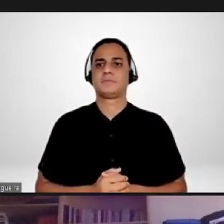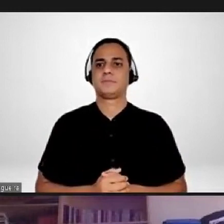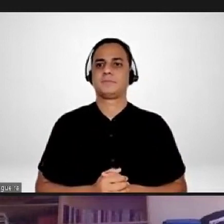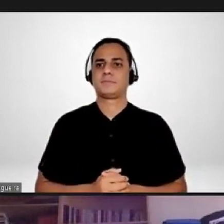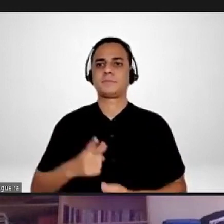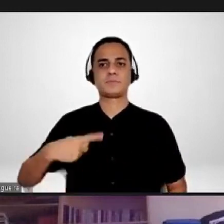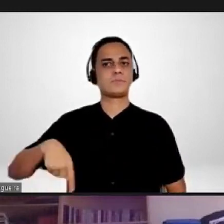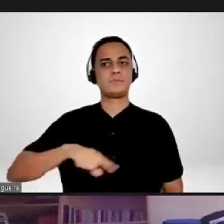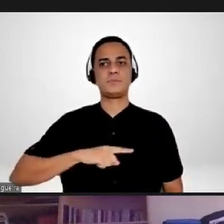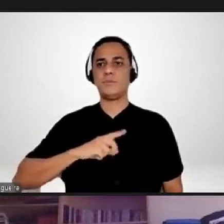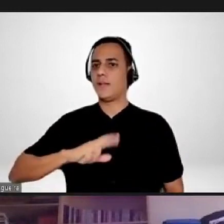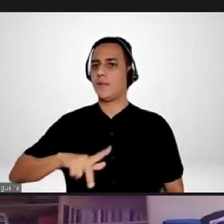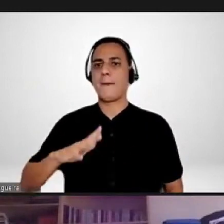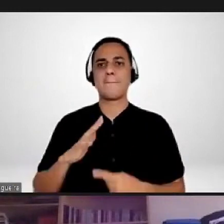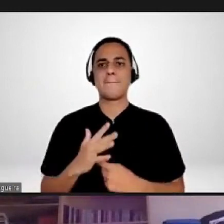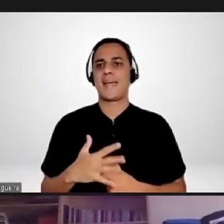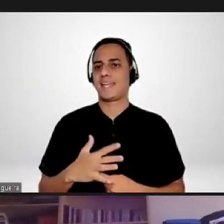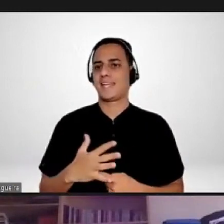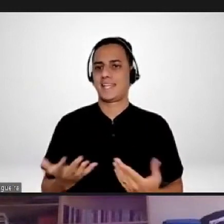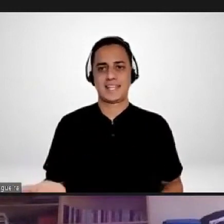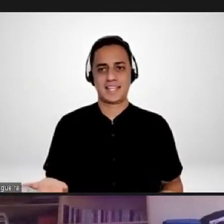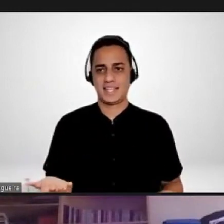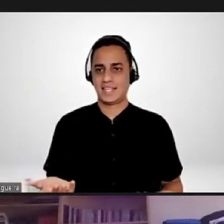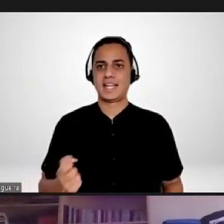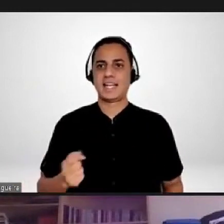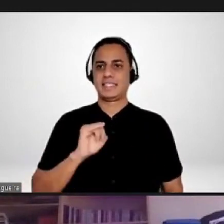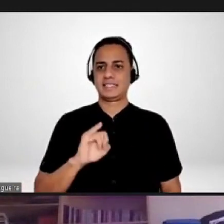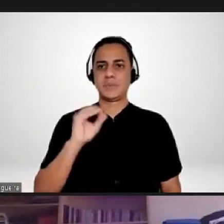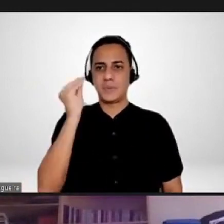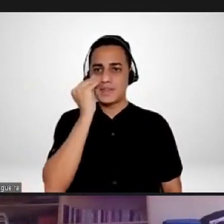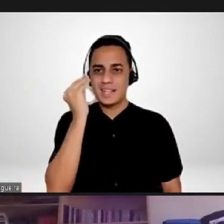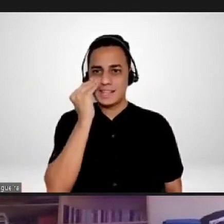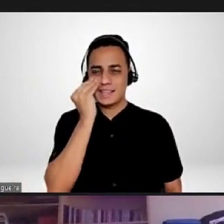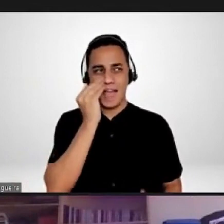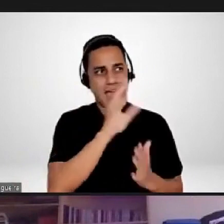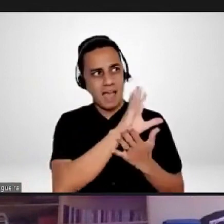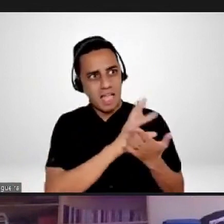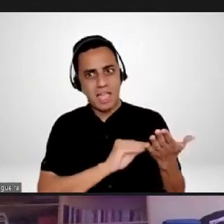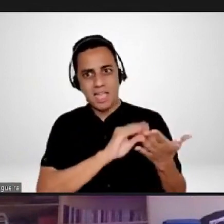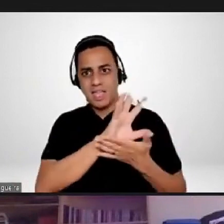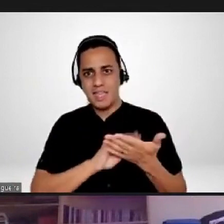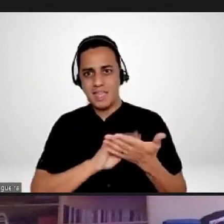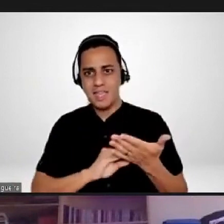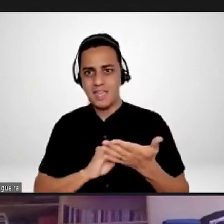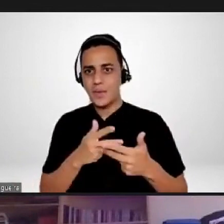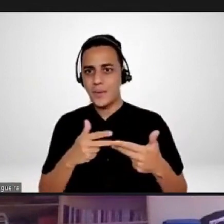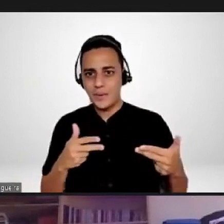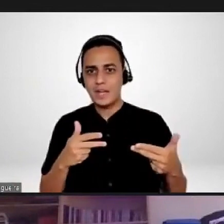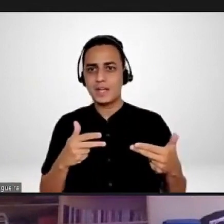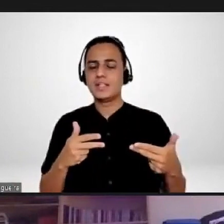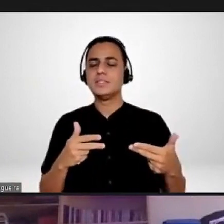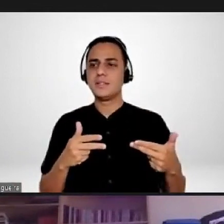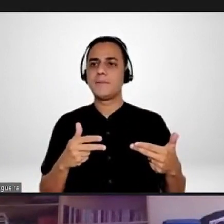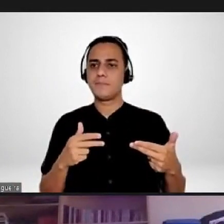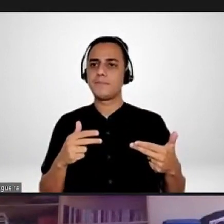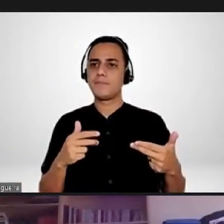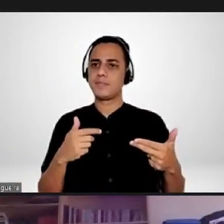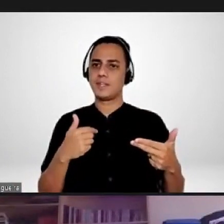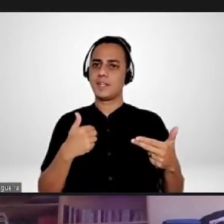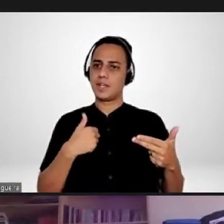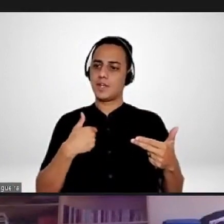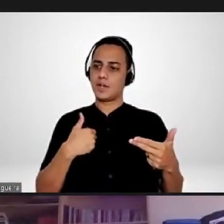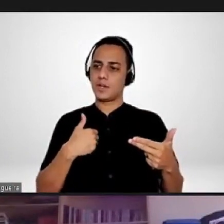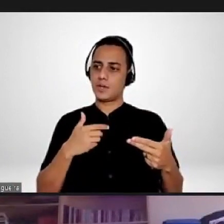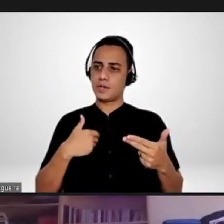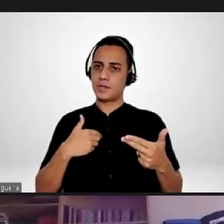é máquina. Se eu tentar reproduzir alguma coisa, eu vou acessar, né, trazendo a sardinha para o meu